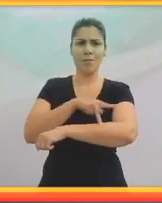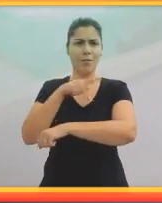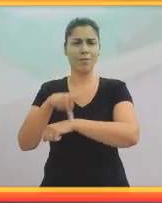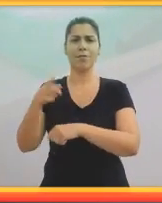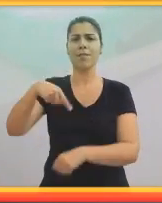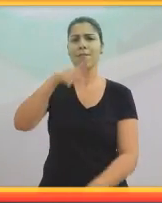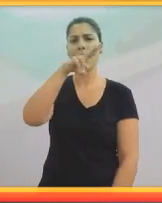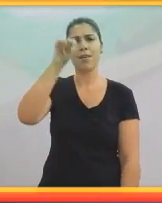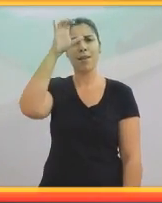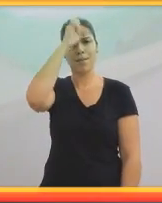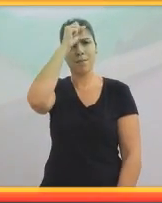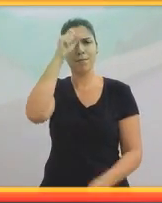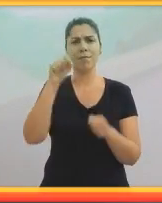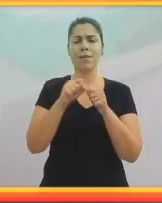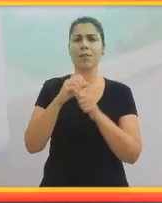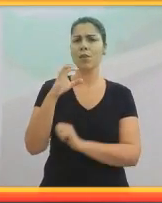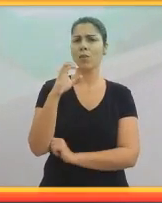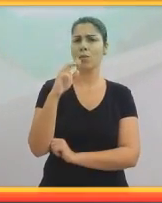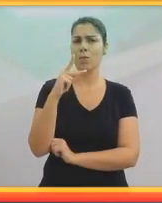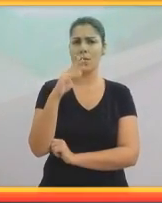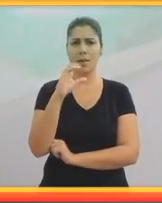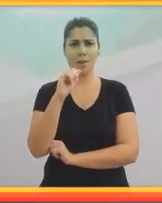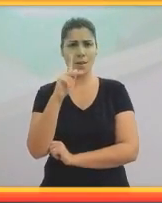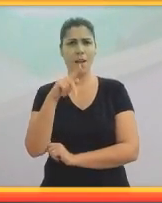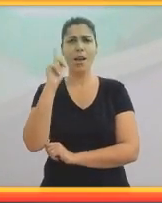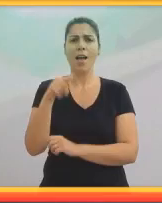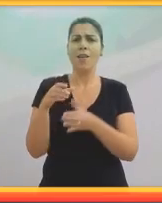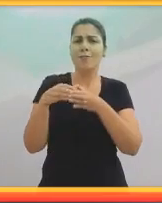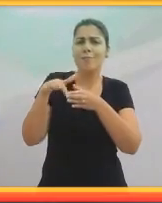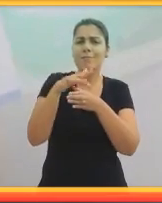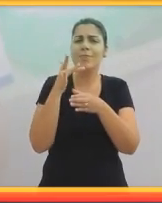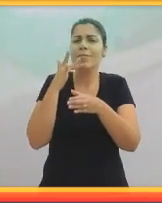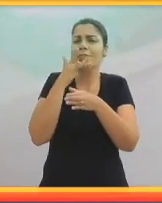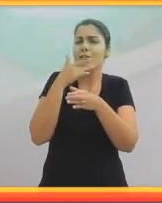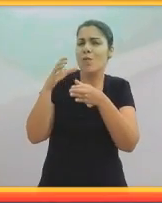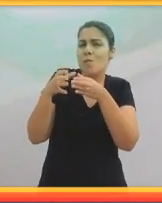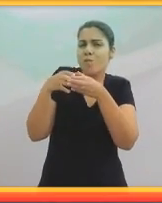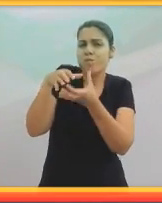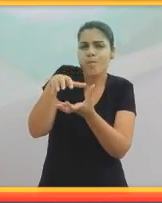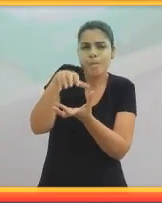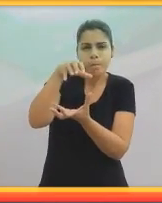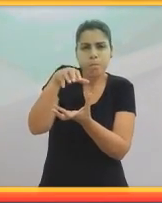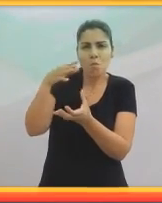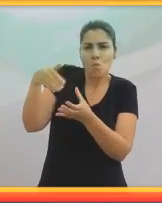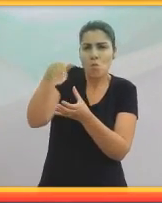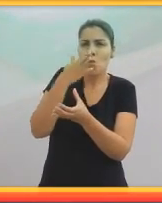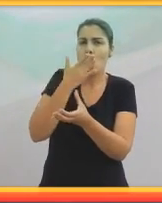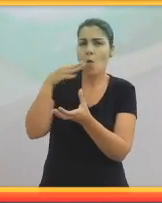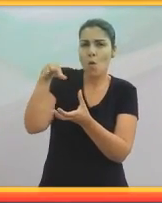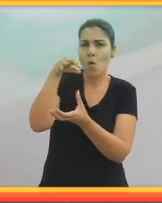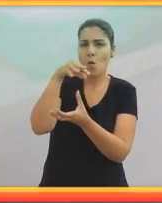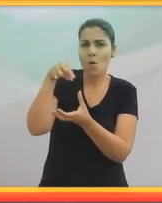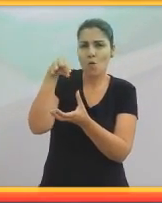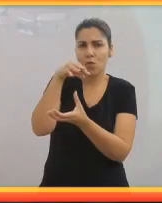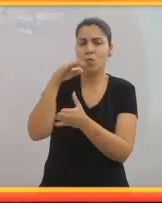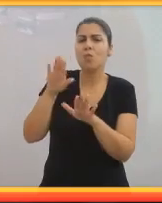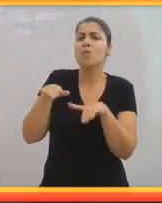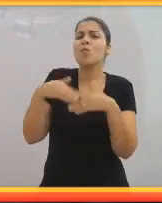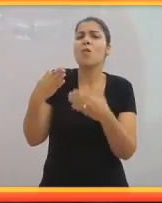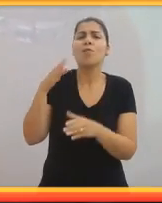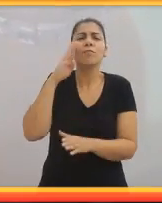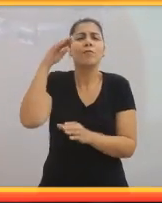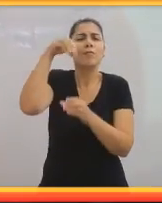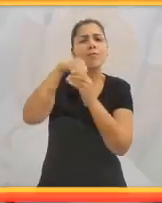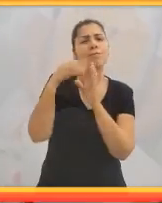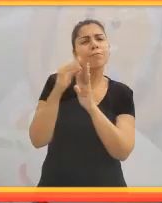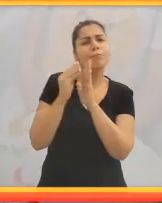culinária pedagógica, eles vão aprender a fazer cupcake, que é esse delicioso bolinho recheado com cobertura colorida. Quais